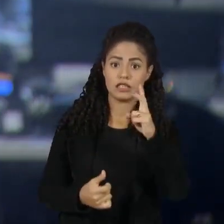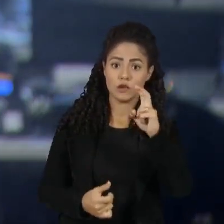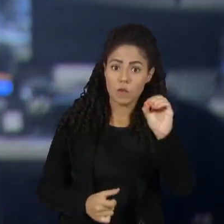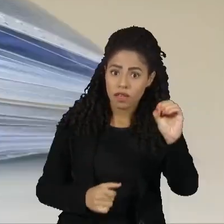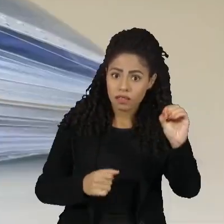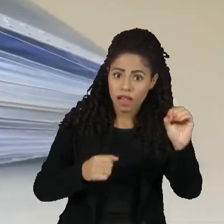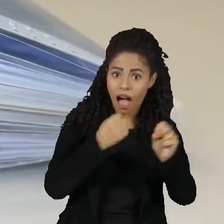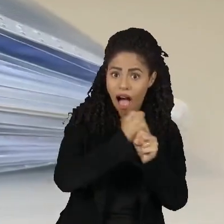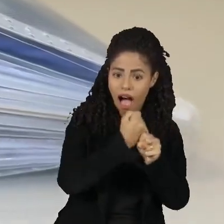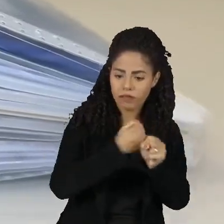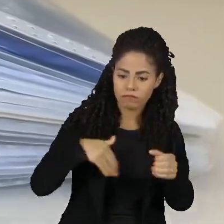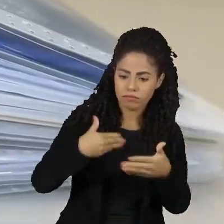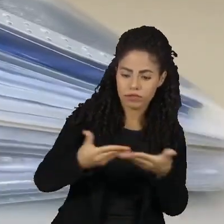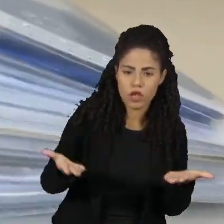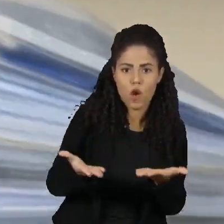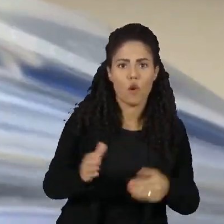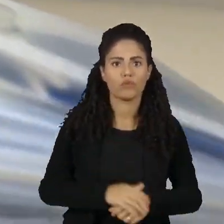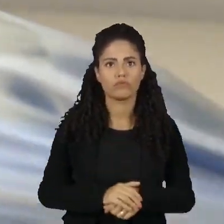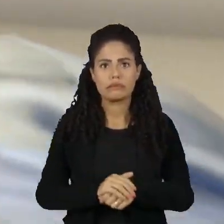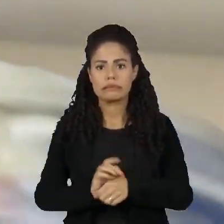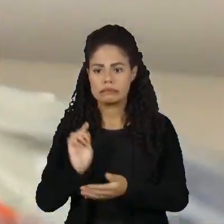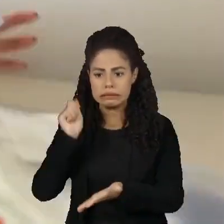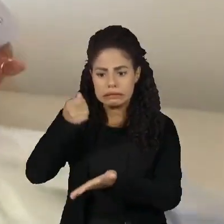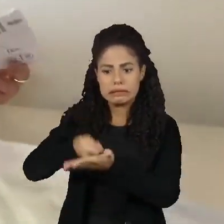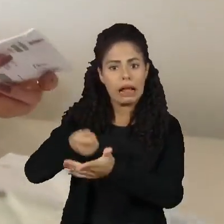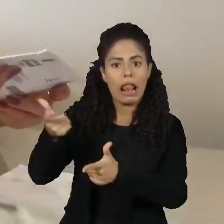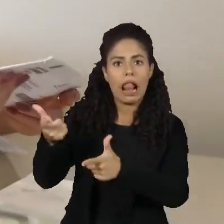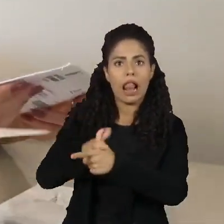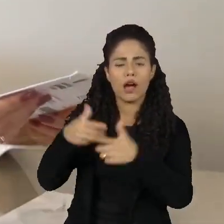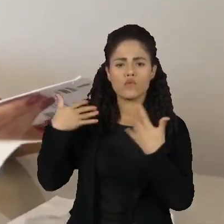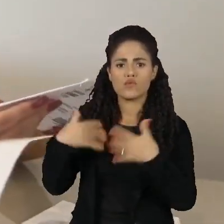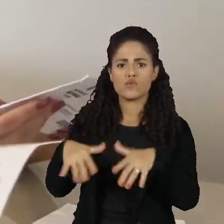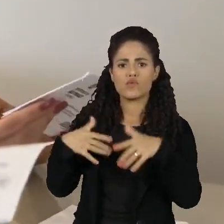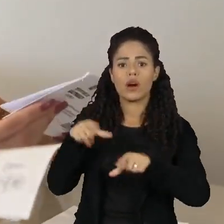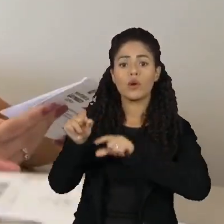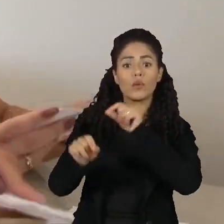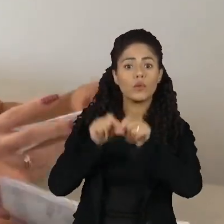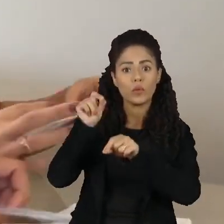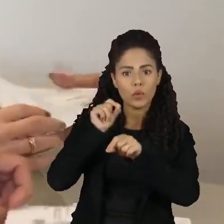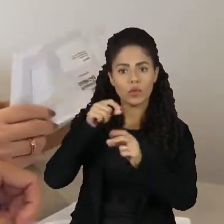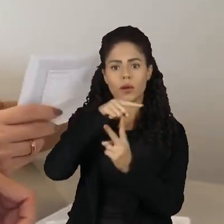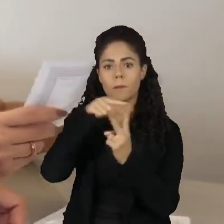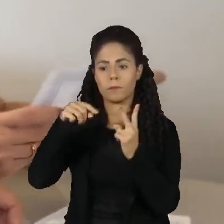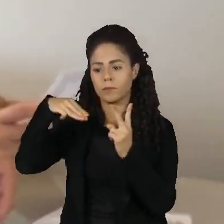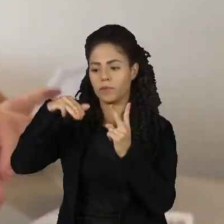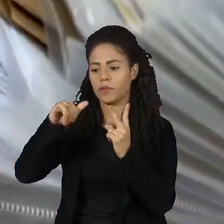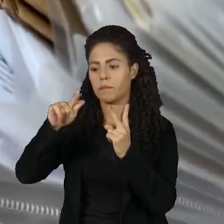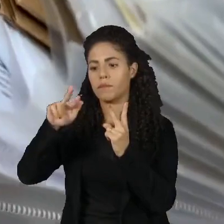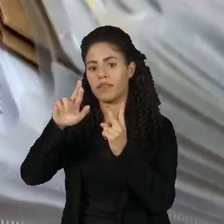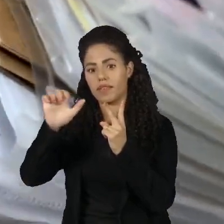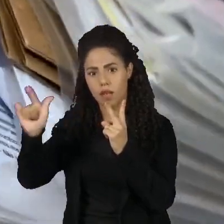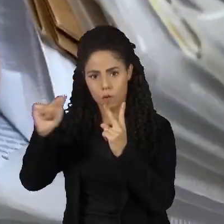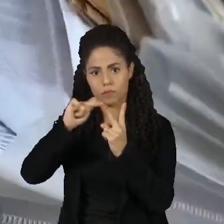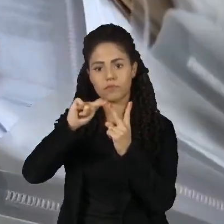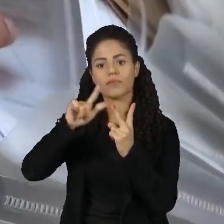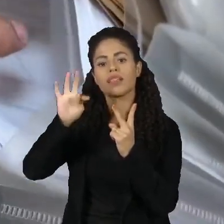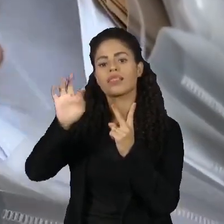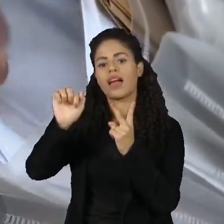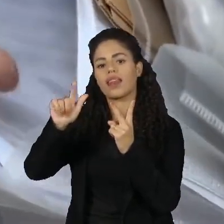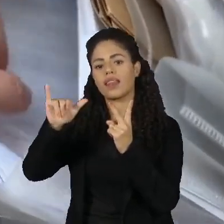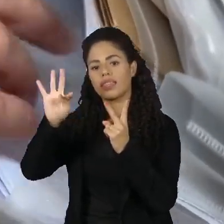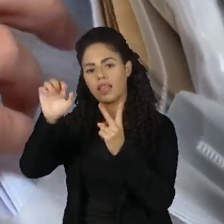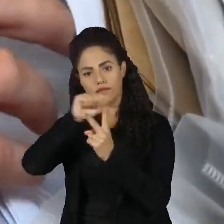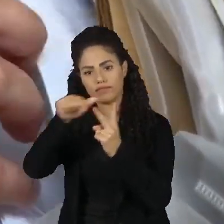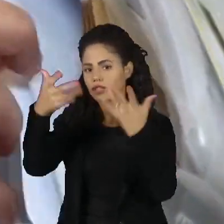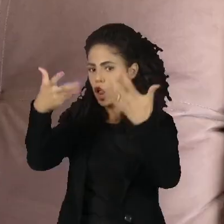anos. Boletos. Esse foi um entre os vários motivos que fizeram o Miguel e a Thalita optarem por não ter filhos.